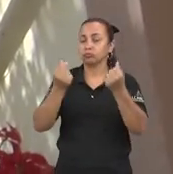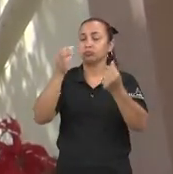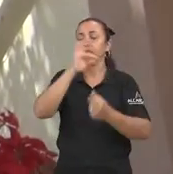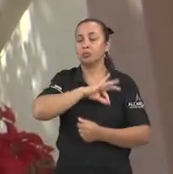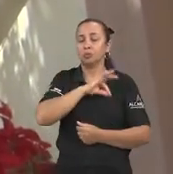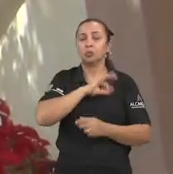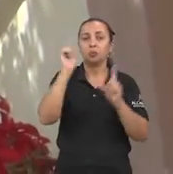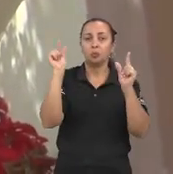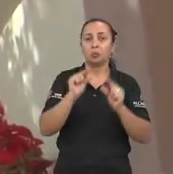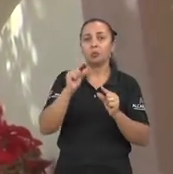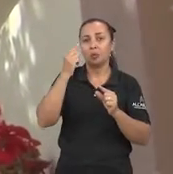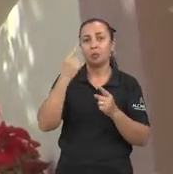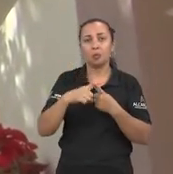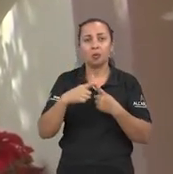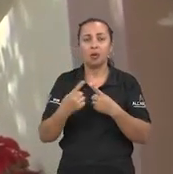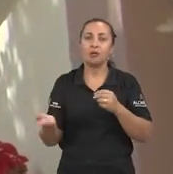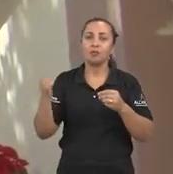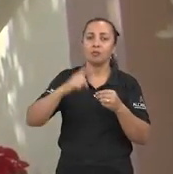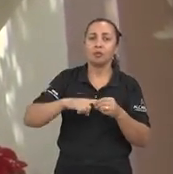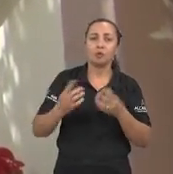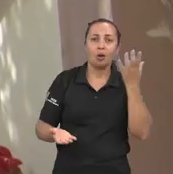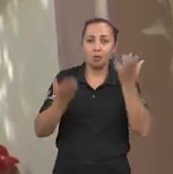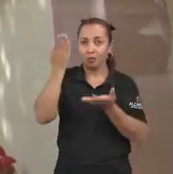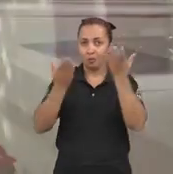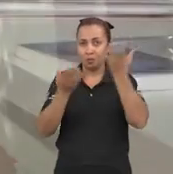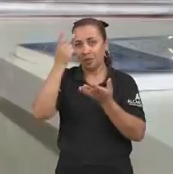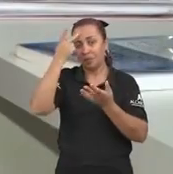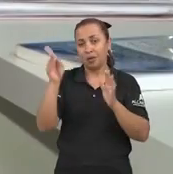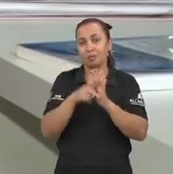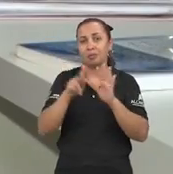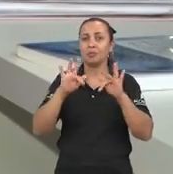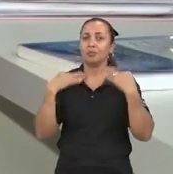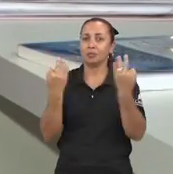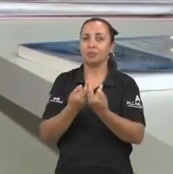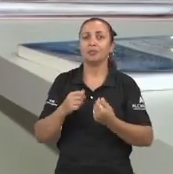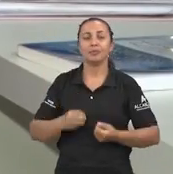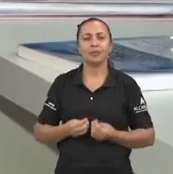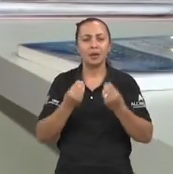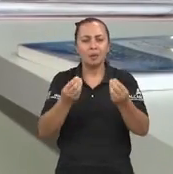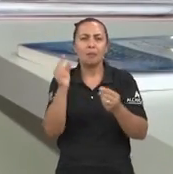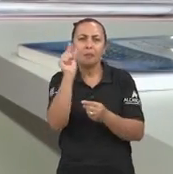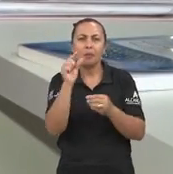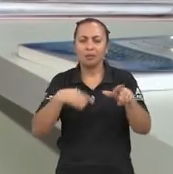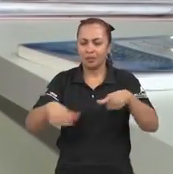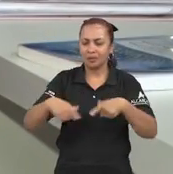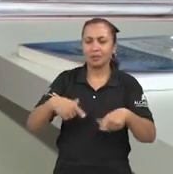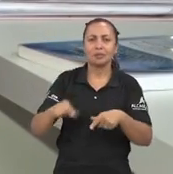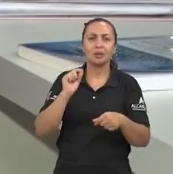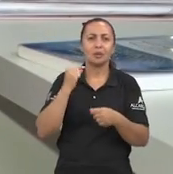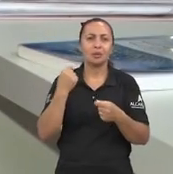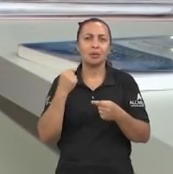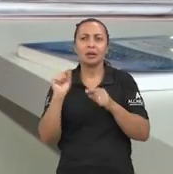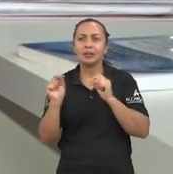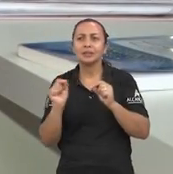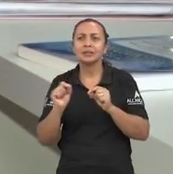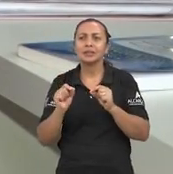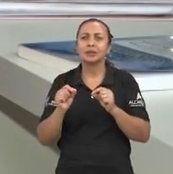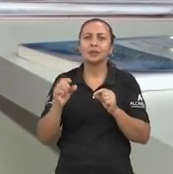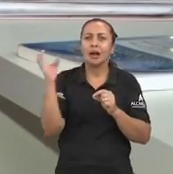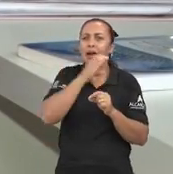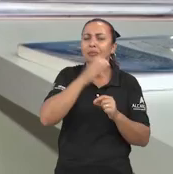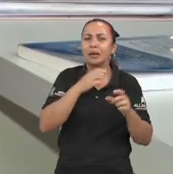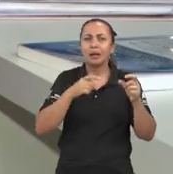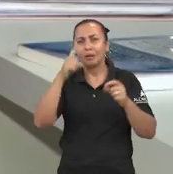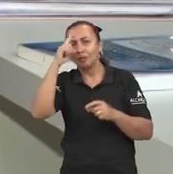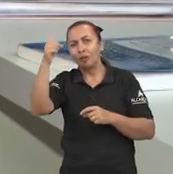que isso dá um retorno econômico trouxe própria família dá um pouco mais de trabalho então é a todas que na dinâmica